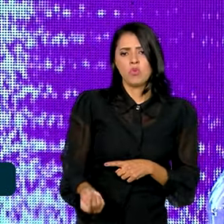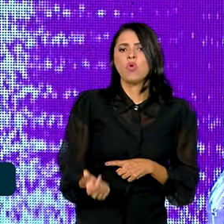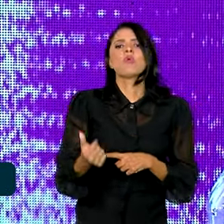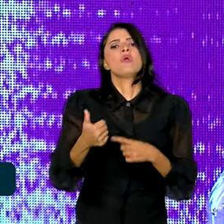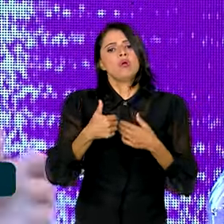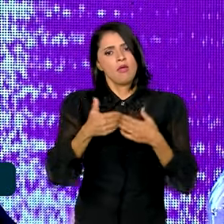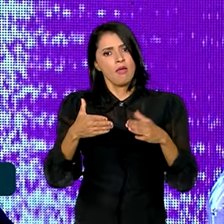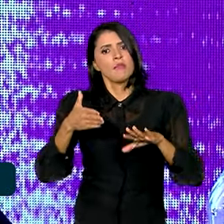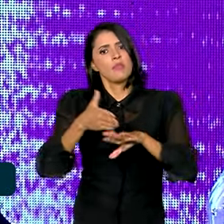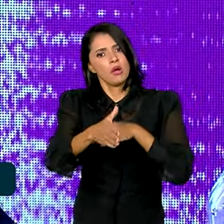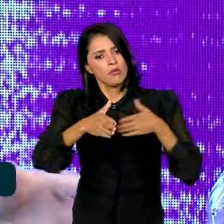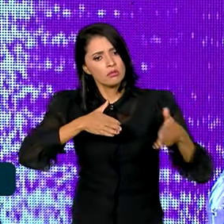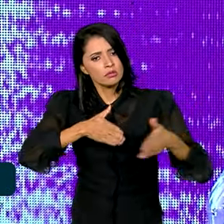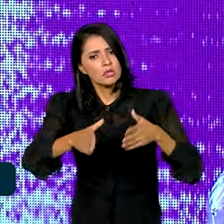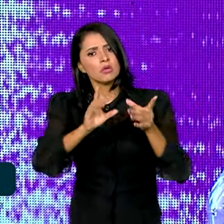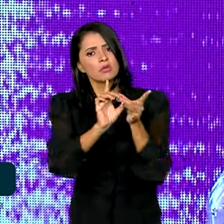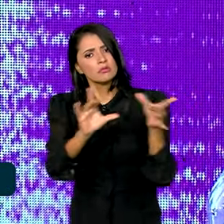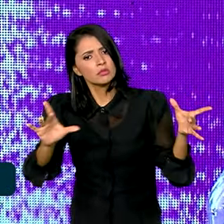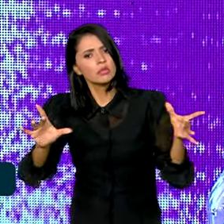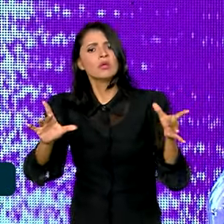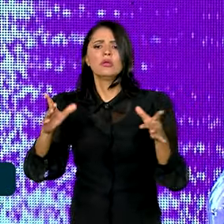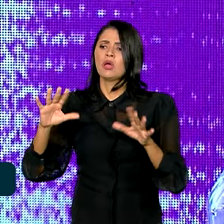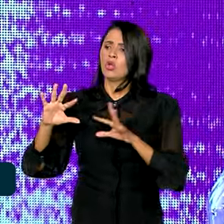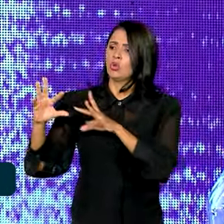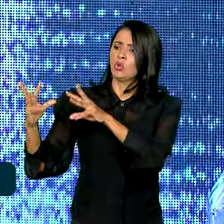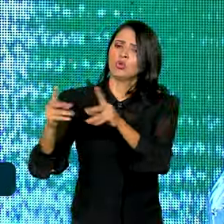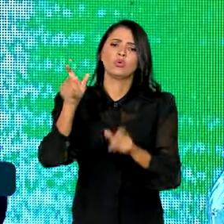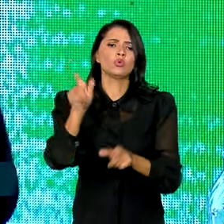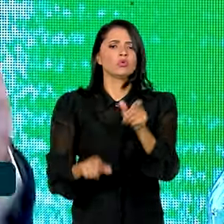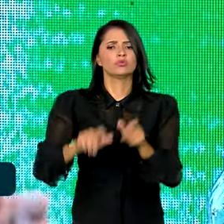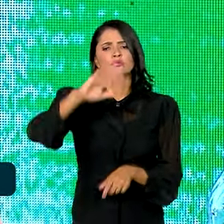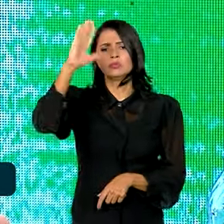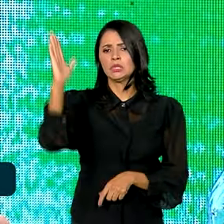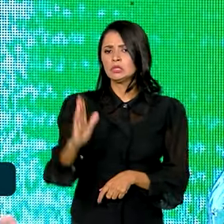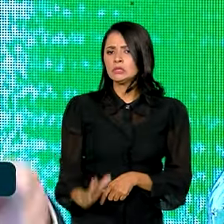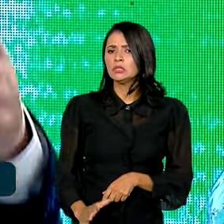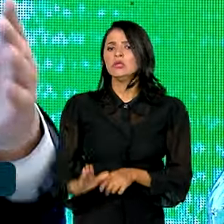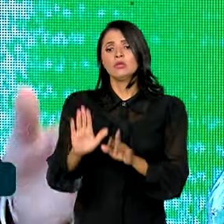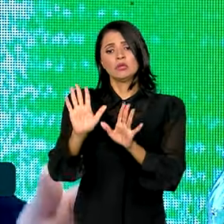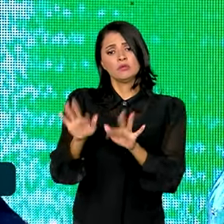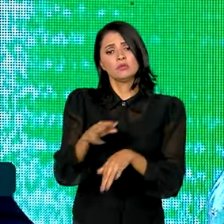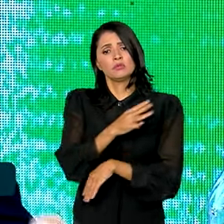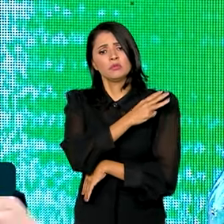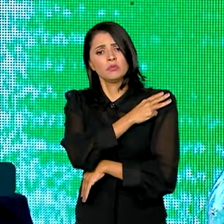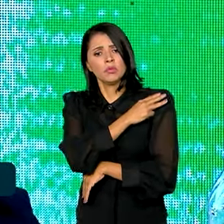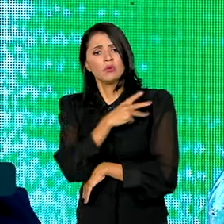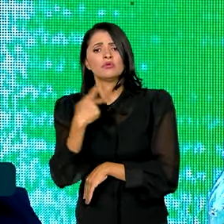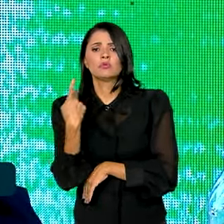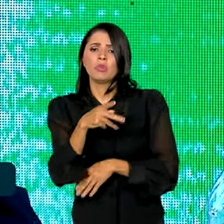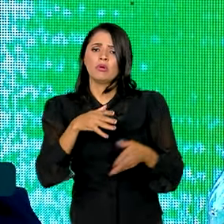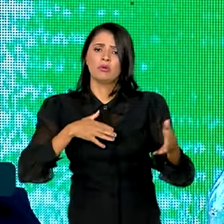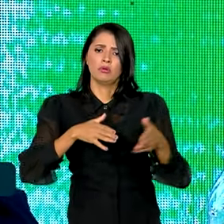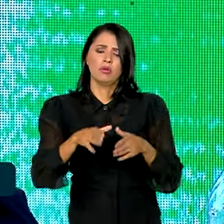porta de acesso democrática e aberta a todos os brasileiros que concluem o ensino médio para